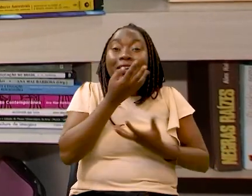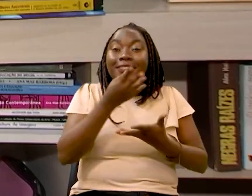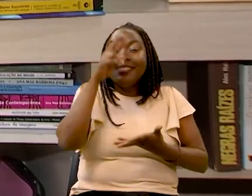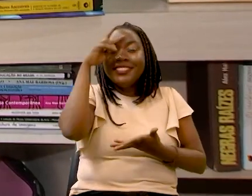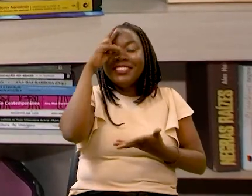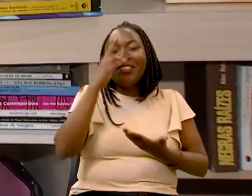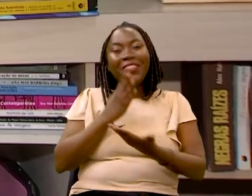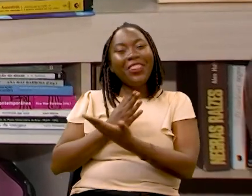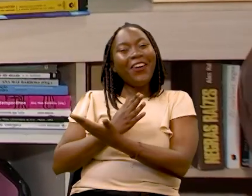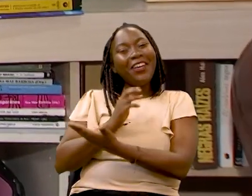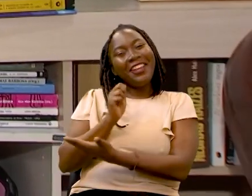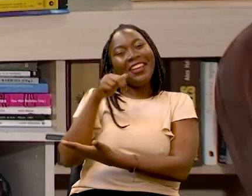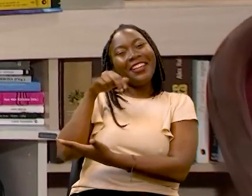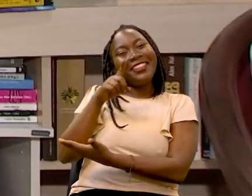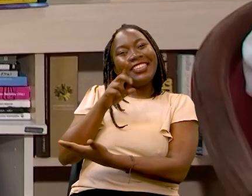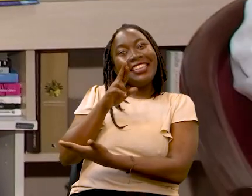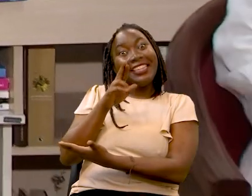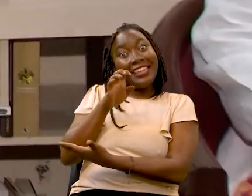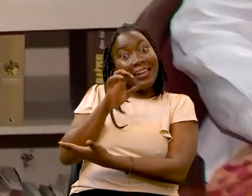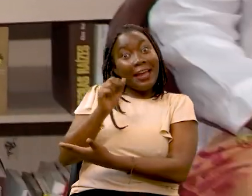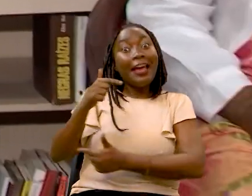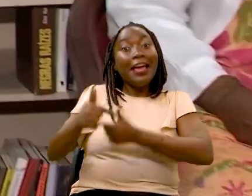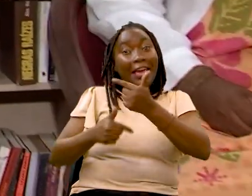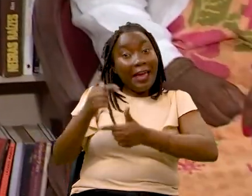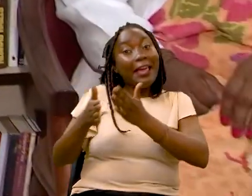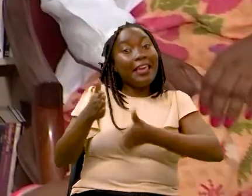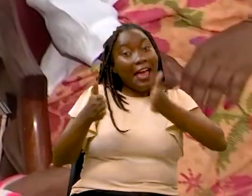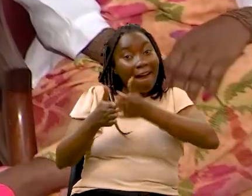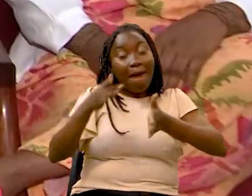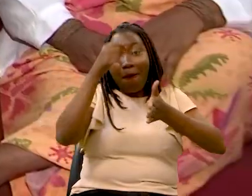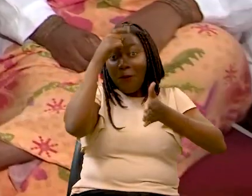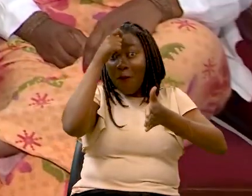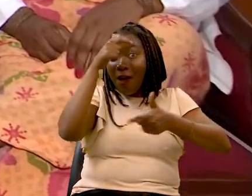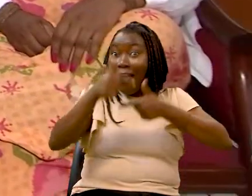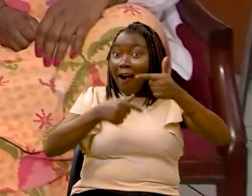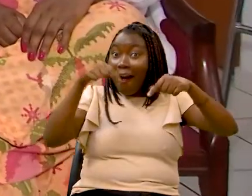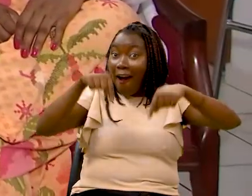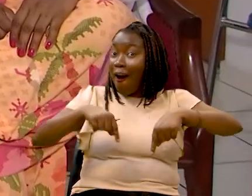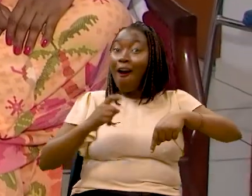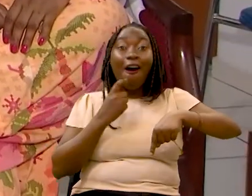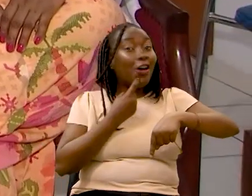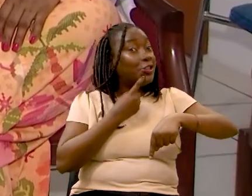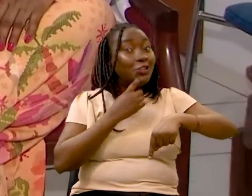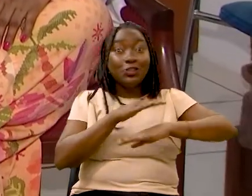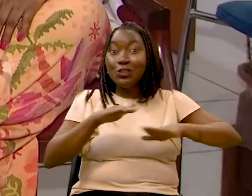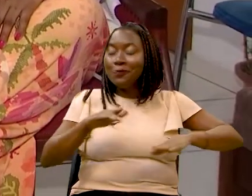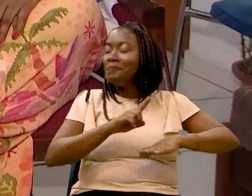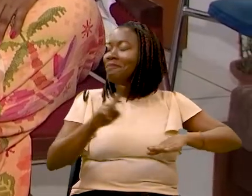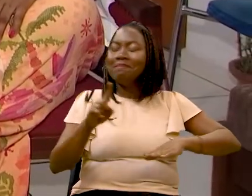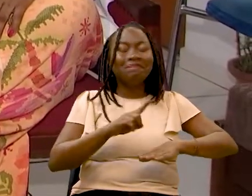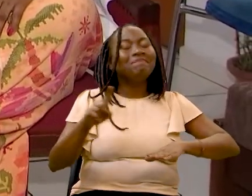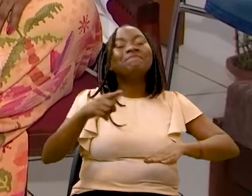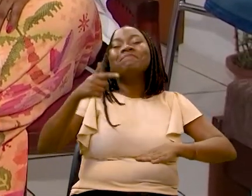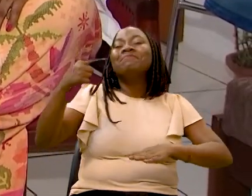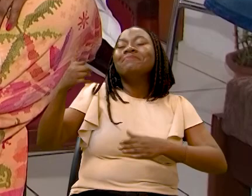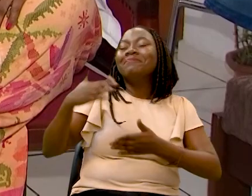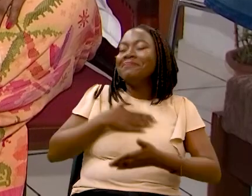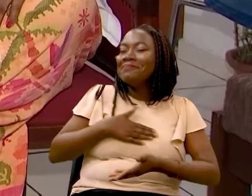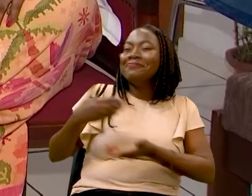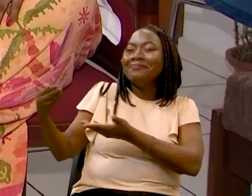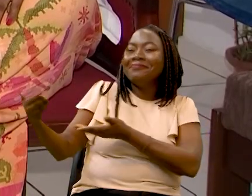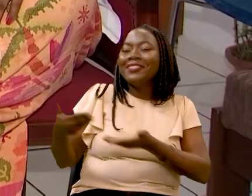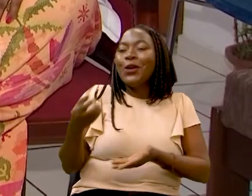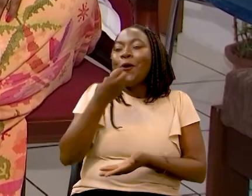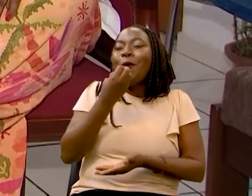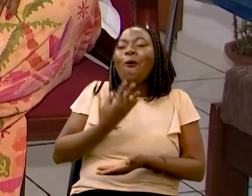história da Andréia Mendes, que é produtora cultural aqui em Campinas, mas não trabalha só aqui não. Andréia, seja bem-vinda ao nosso programa.